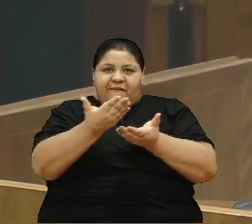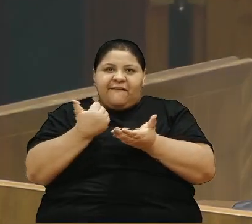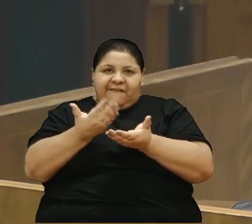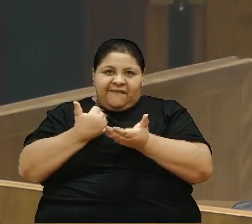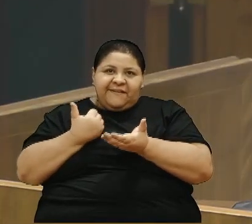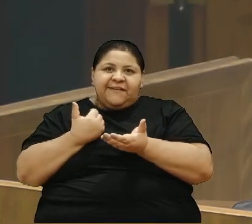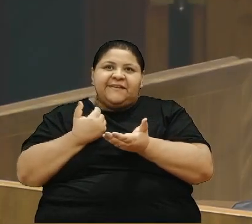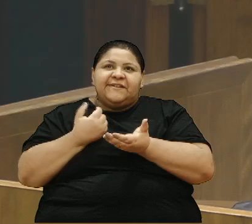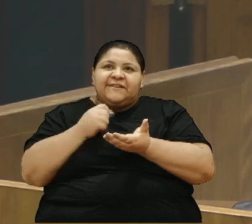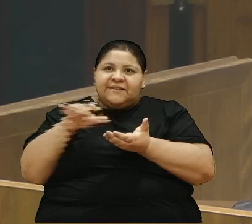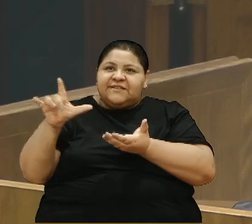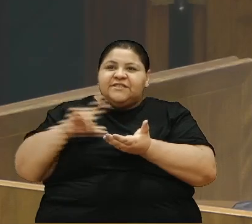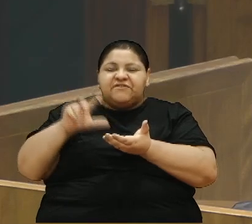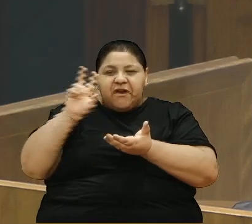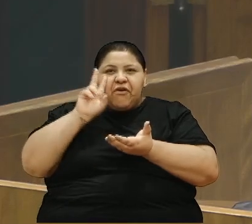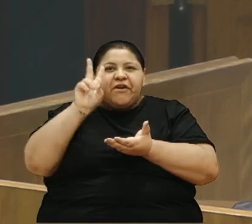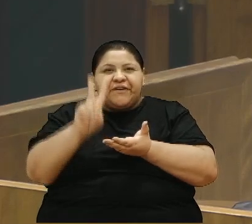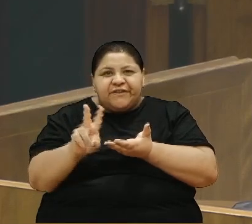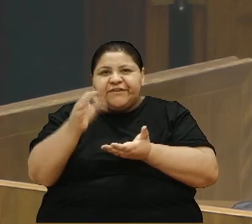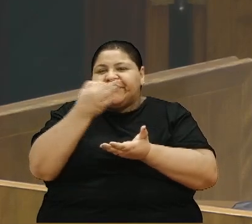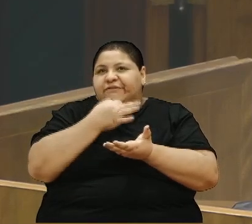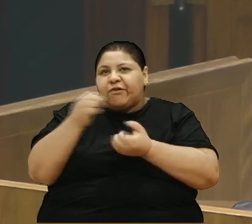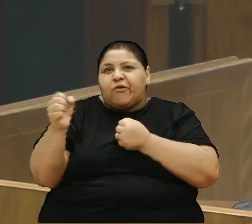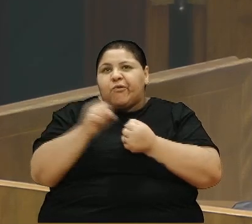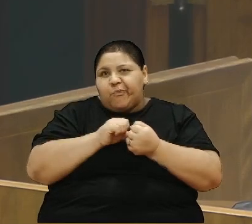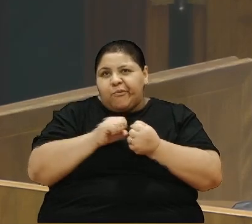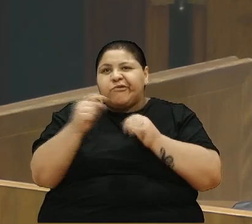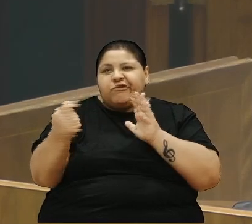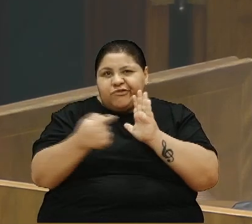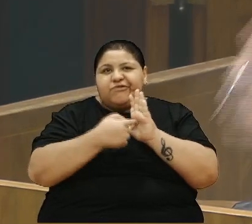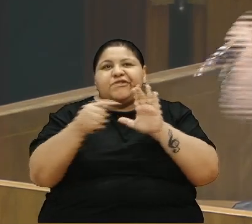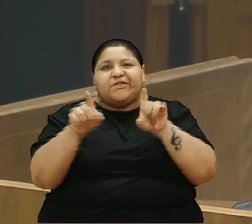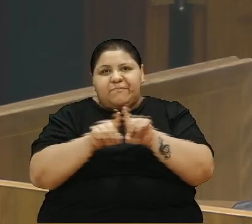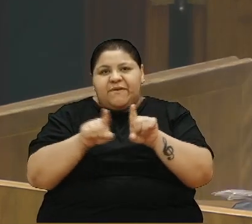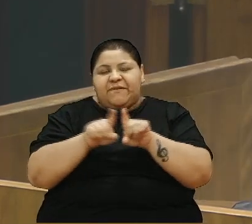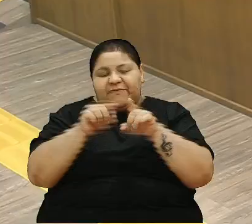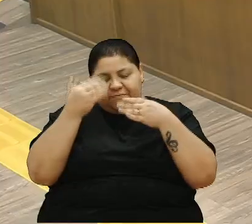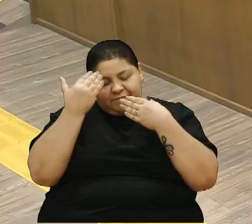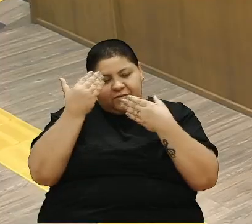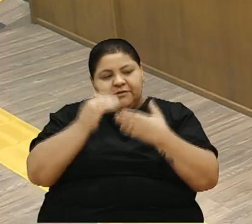alguém que viu isso, né, em Caxias do Sul, pode estar nos passando também para a gente denunciar. Muito